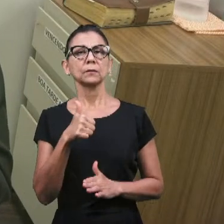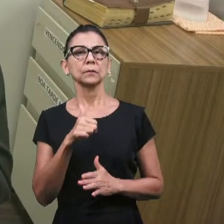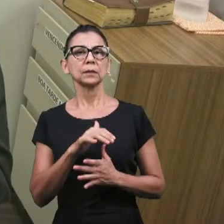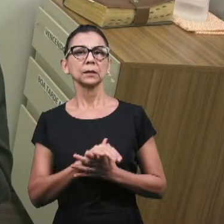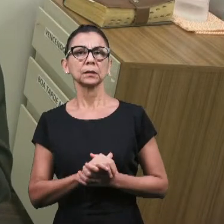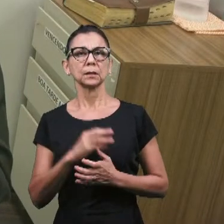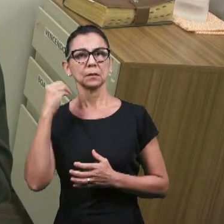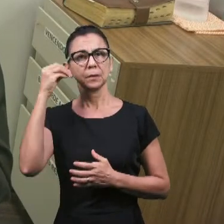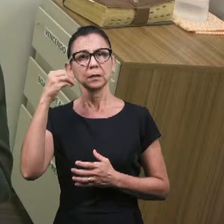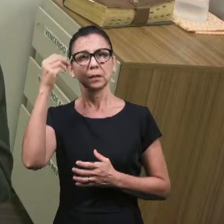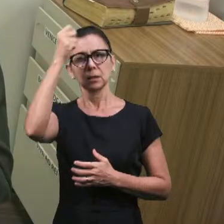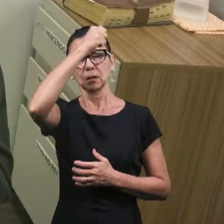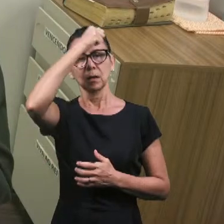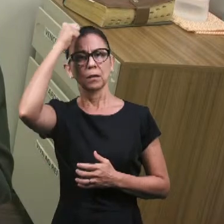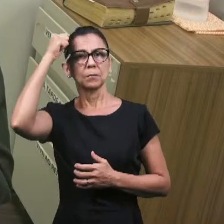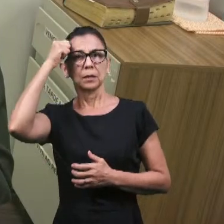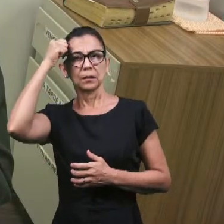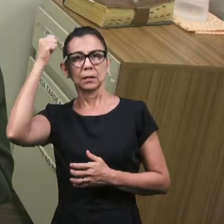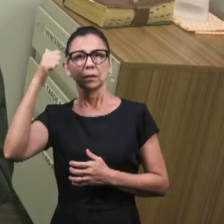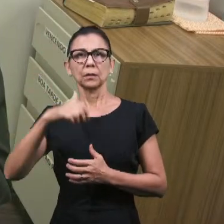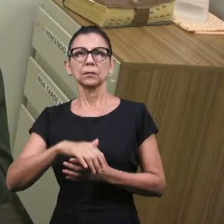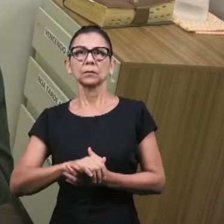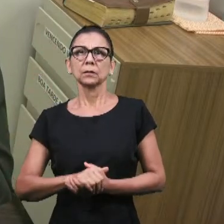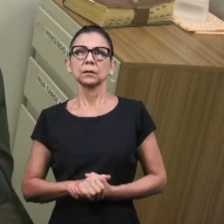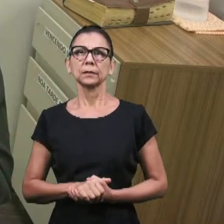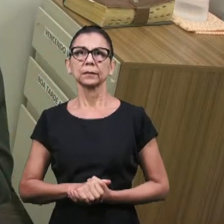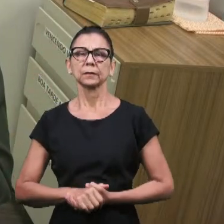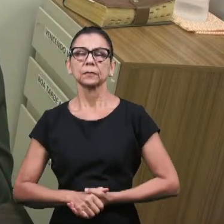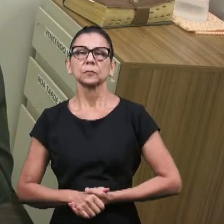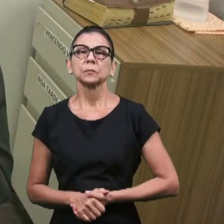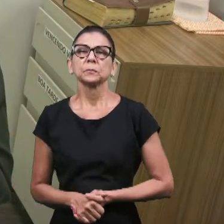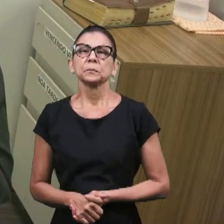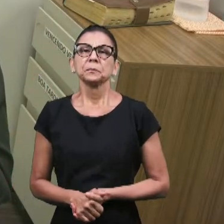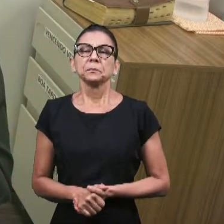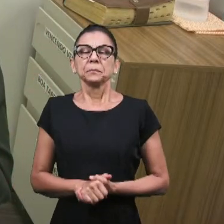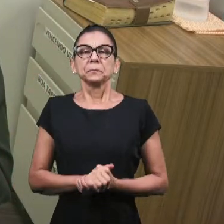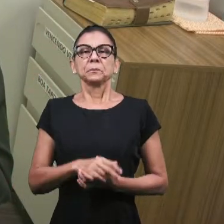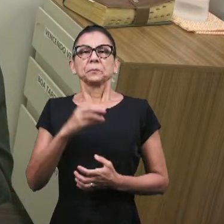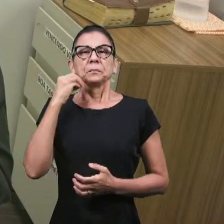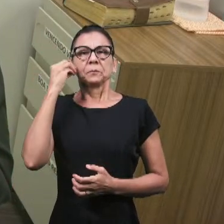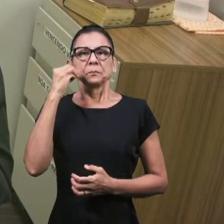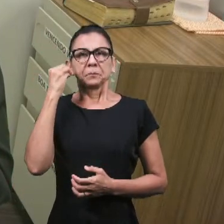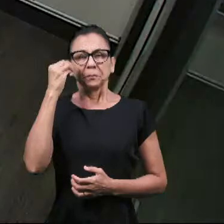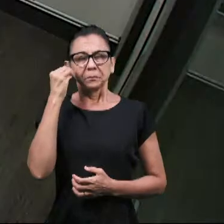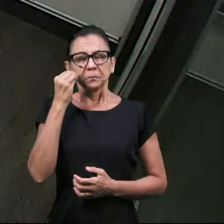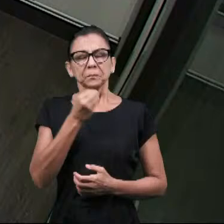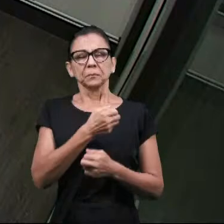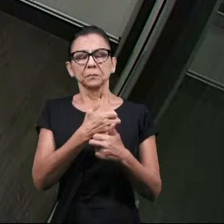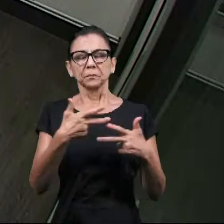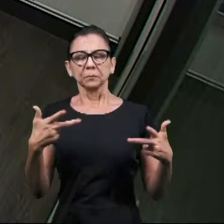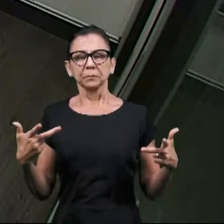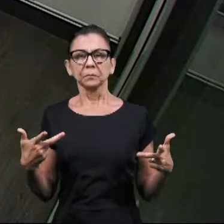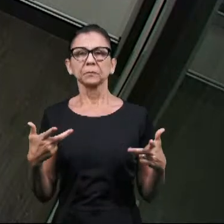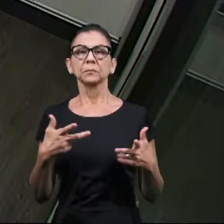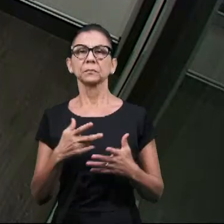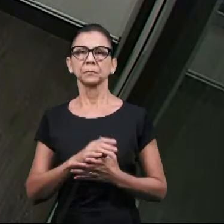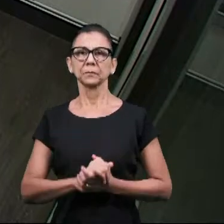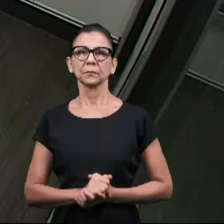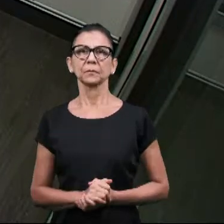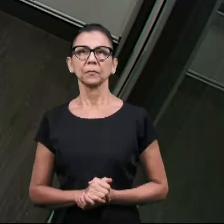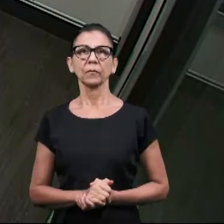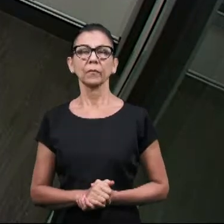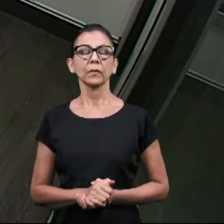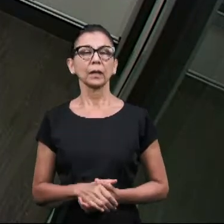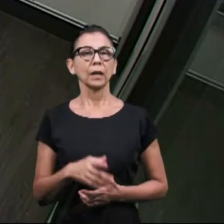Maanaim né E era o médico dele né É isso aí é isso aí aquela ele marcou dos jovens também tá interessante que ele